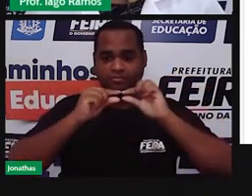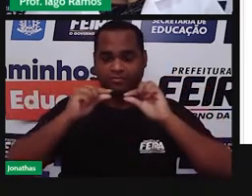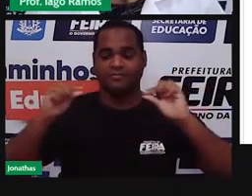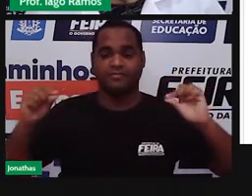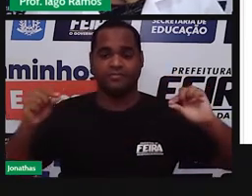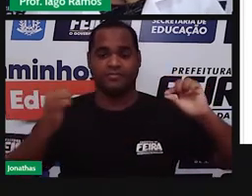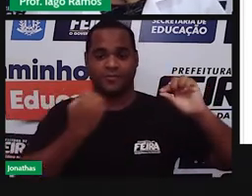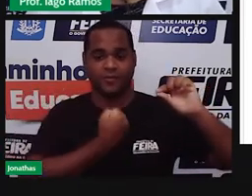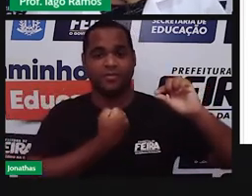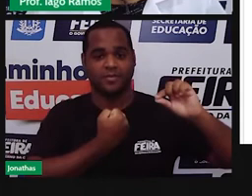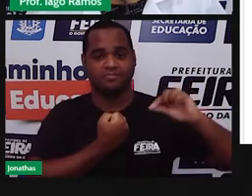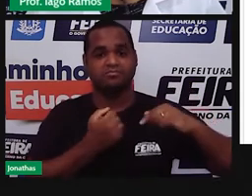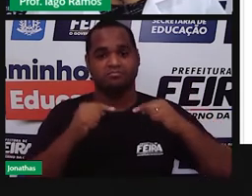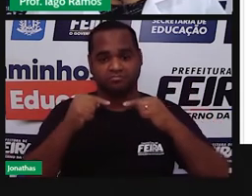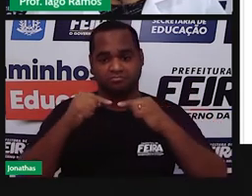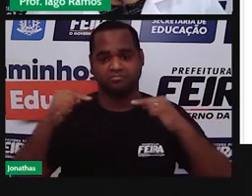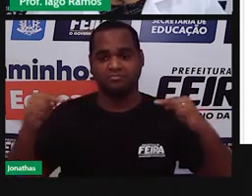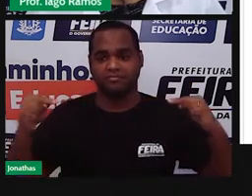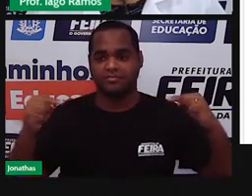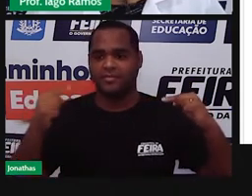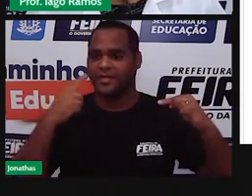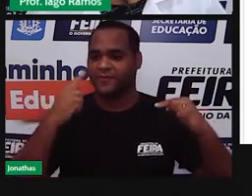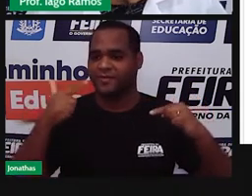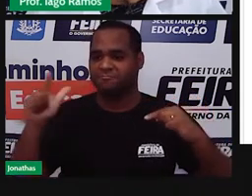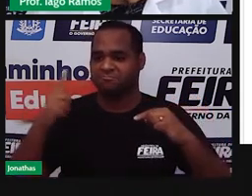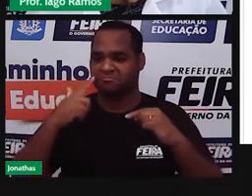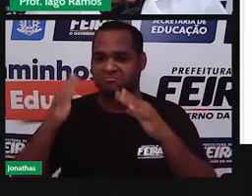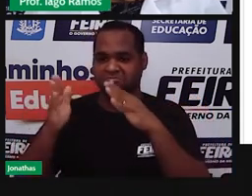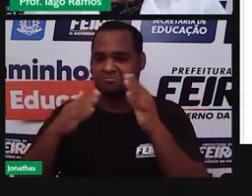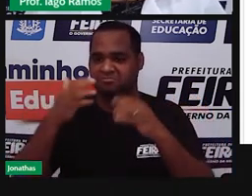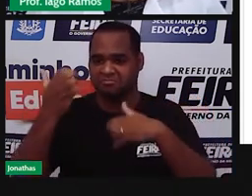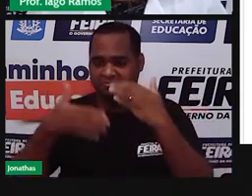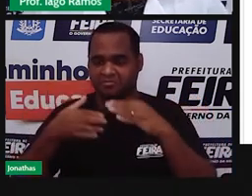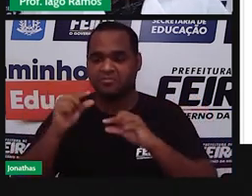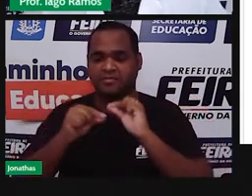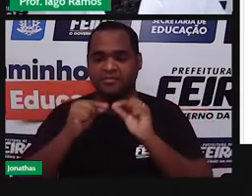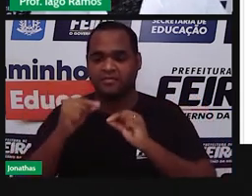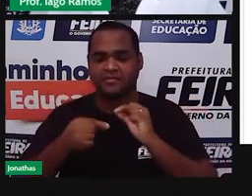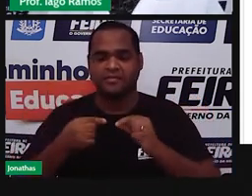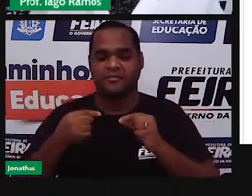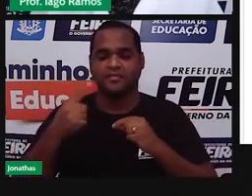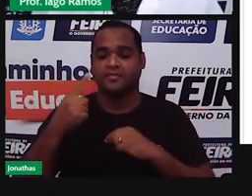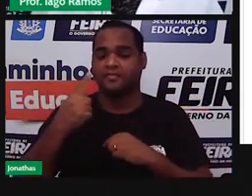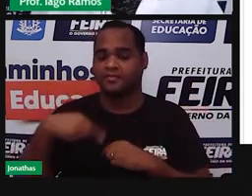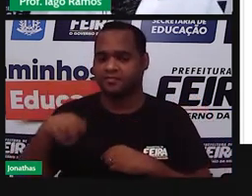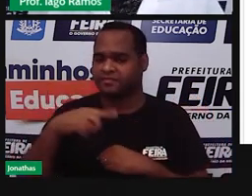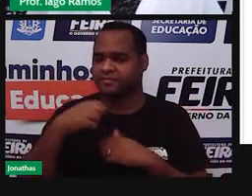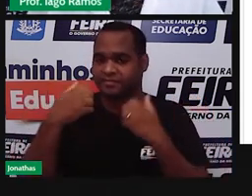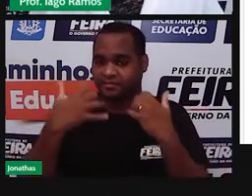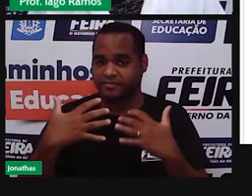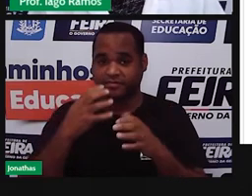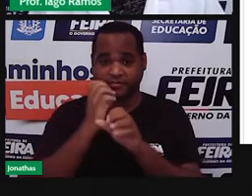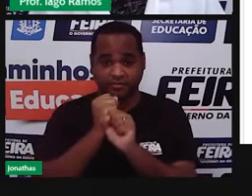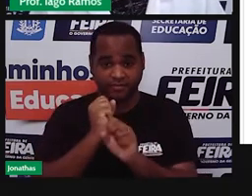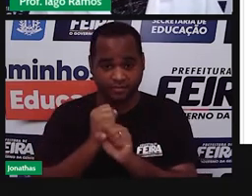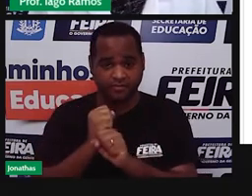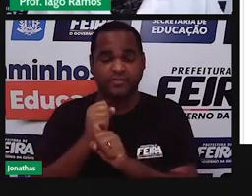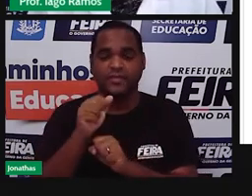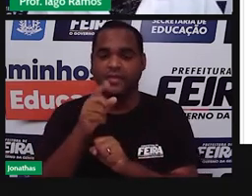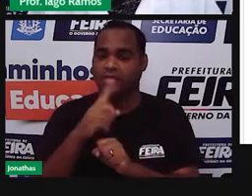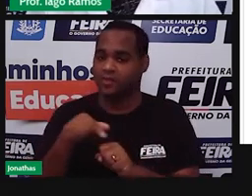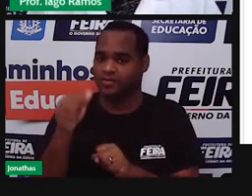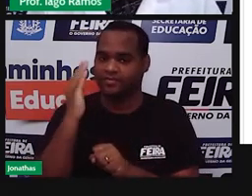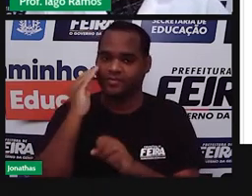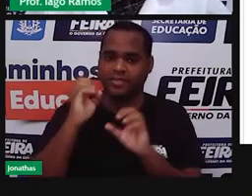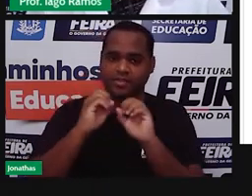nessa reta numérica, vou puxar ela um pouquinho mais para cá, a gente vai fazer ali algumas continhas. E vai ver que